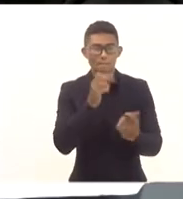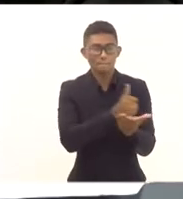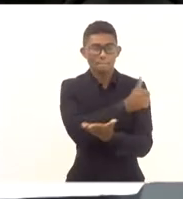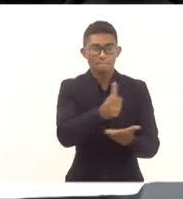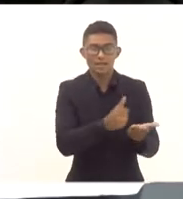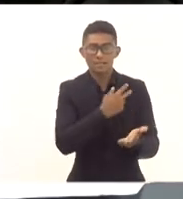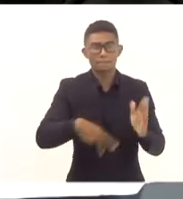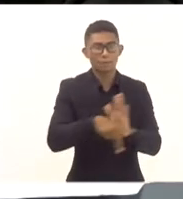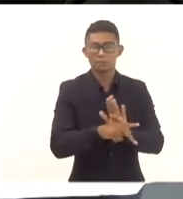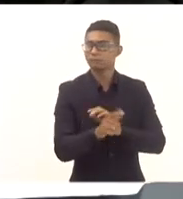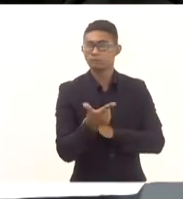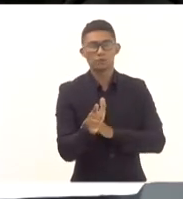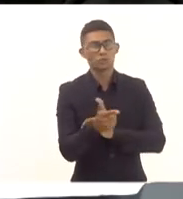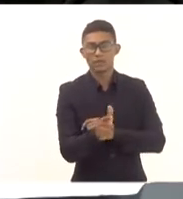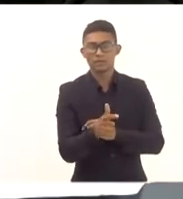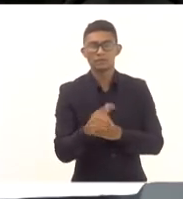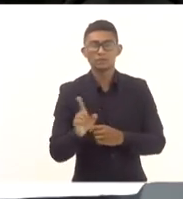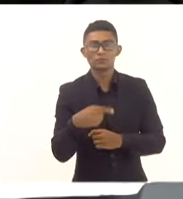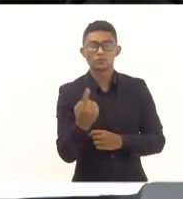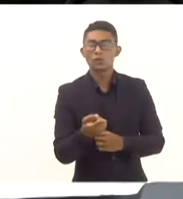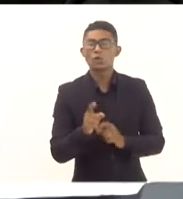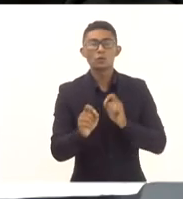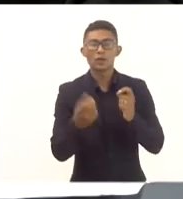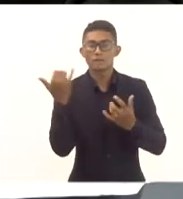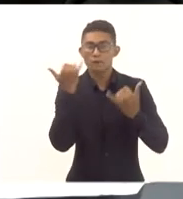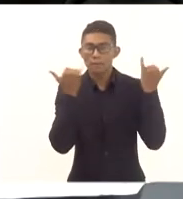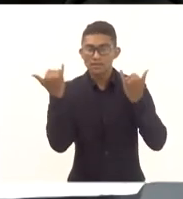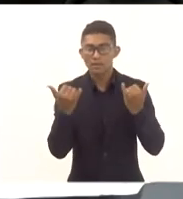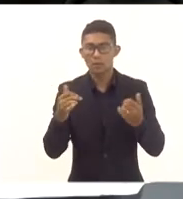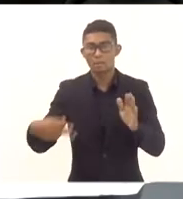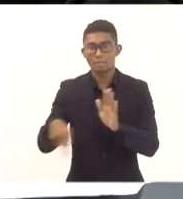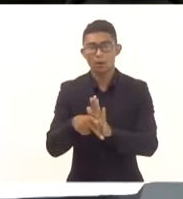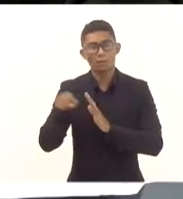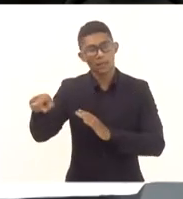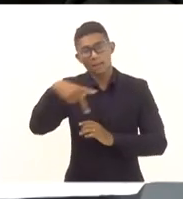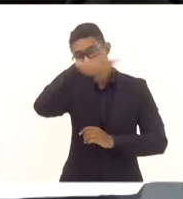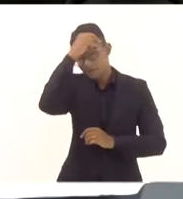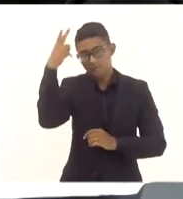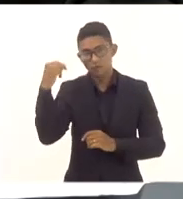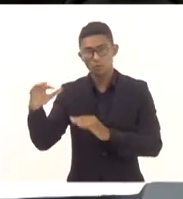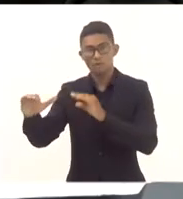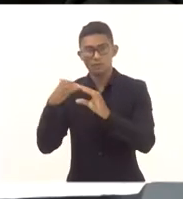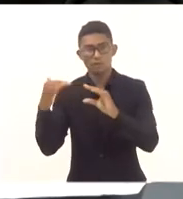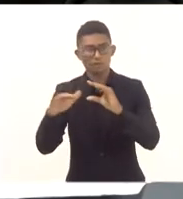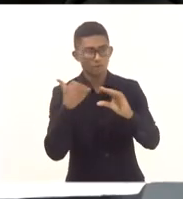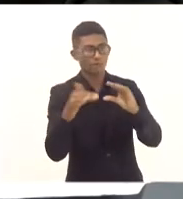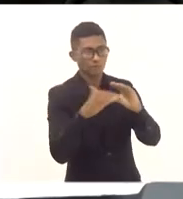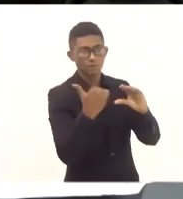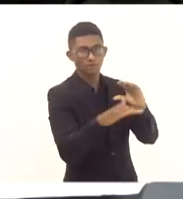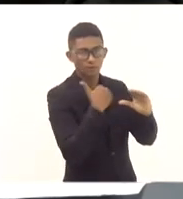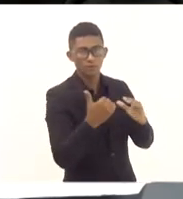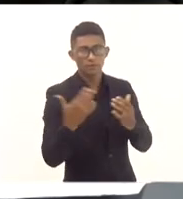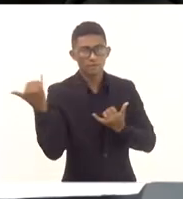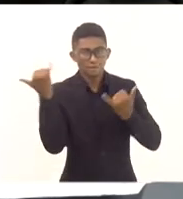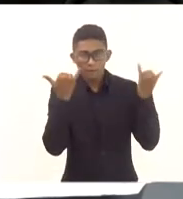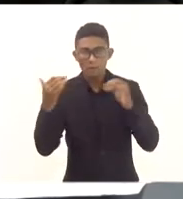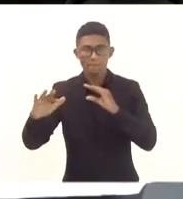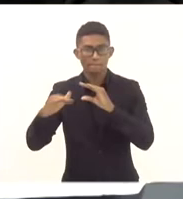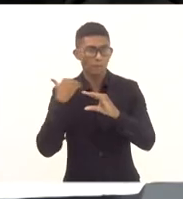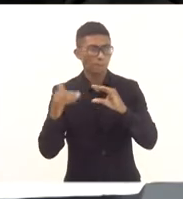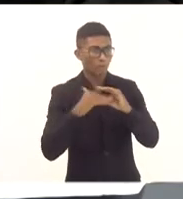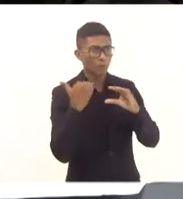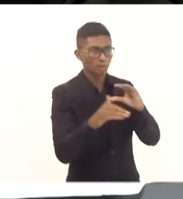bases estaduais municipais e Federais e faz esse cruzamento de dados não é o Carlos também pode até